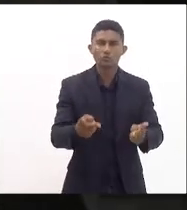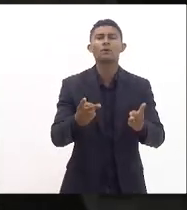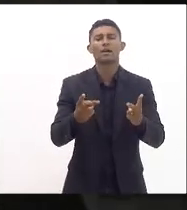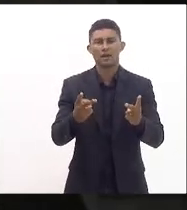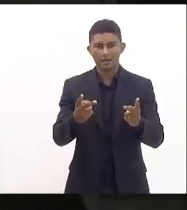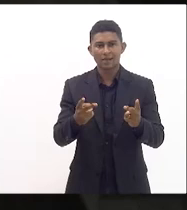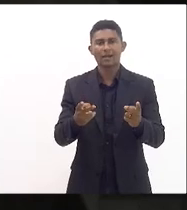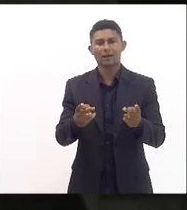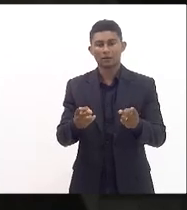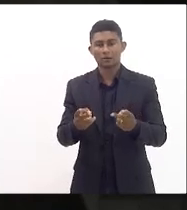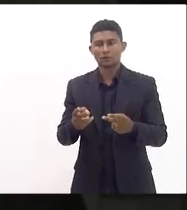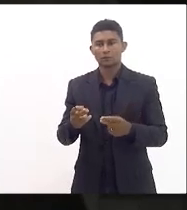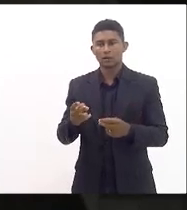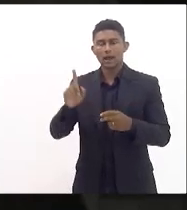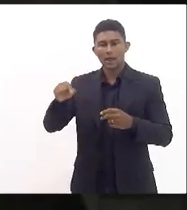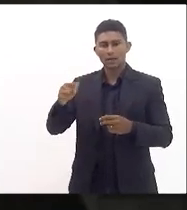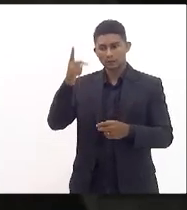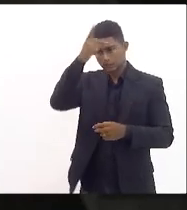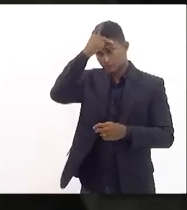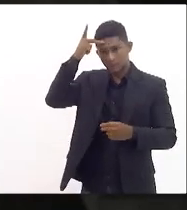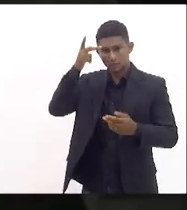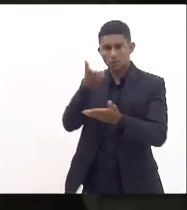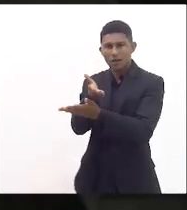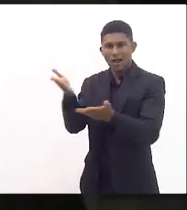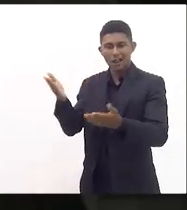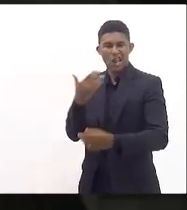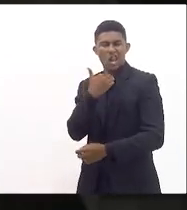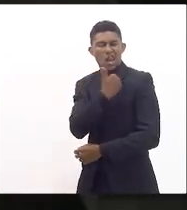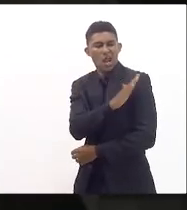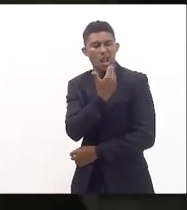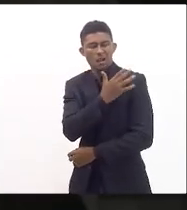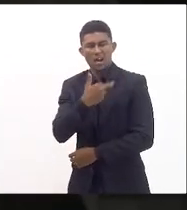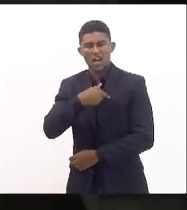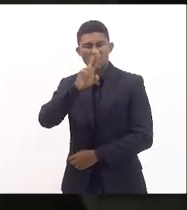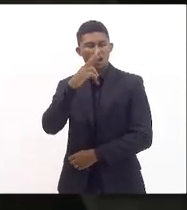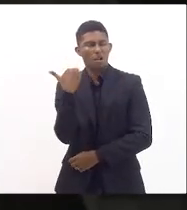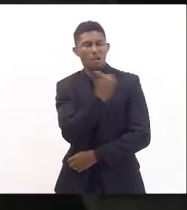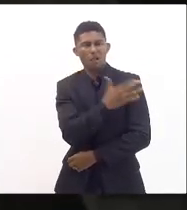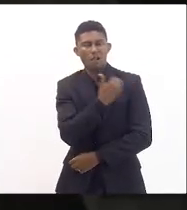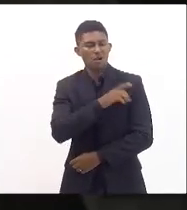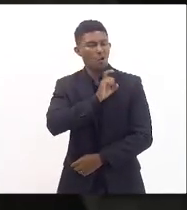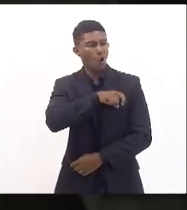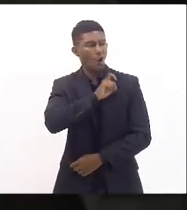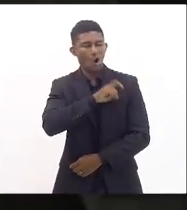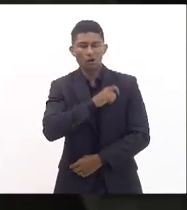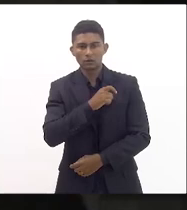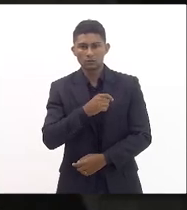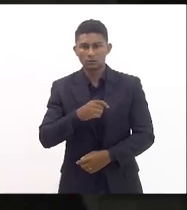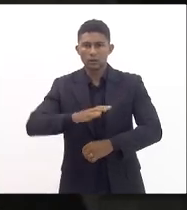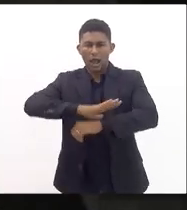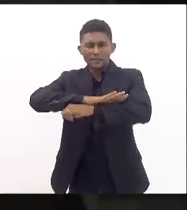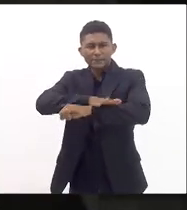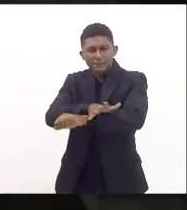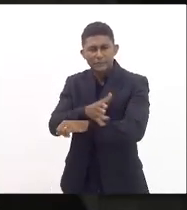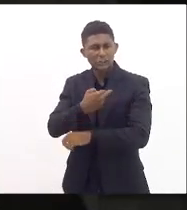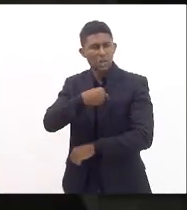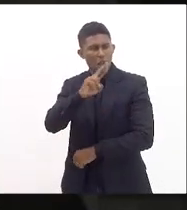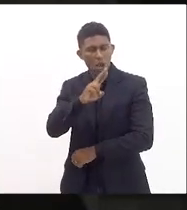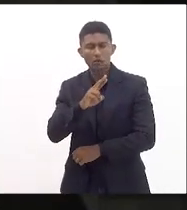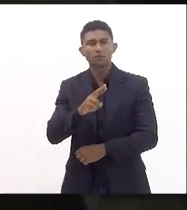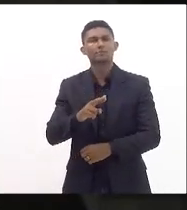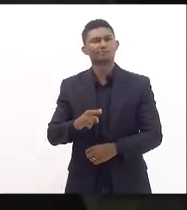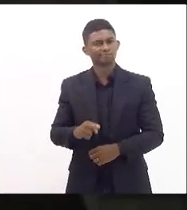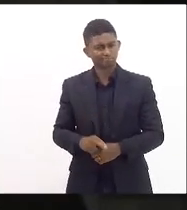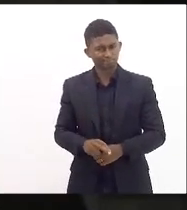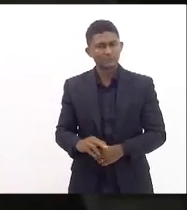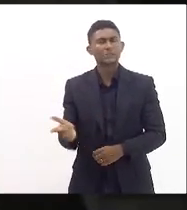convivência social essa chaga terrível que é a intolerância religiosa, é o ódio religioso, é o racismo religioso, que se abate